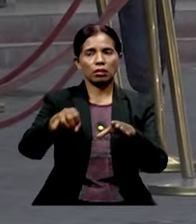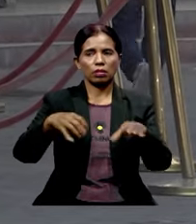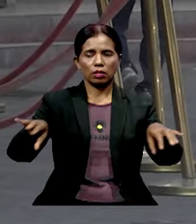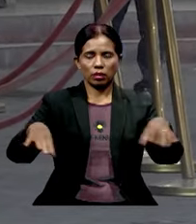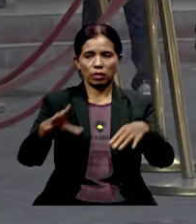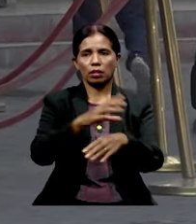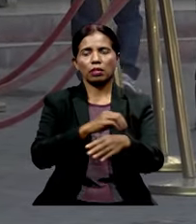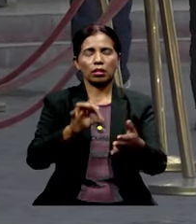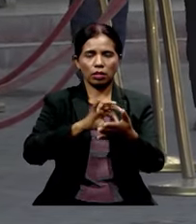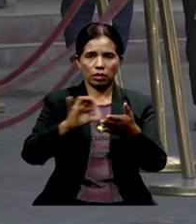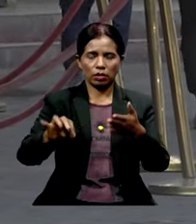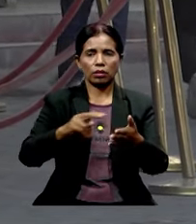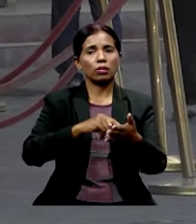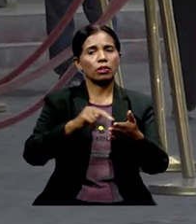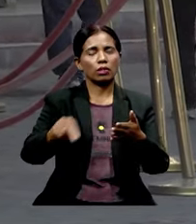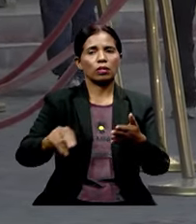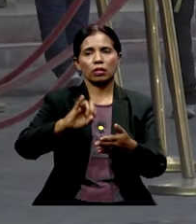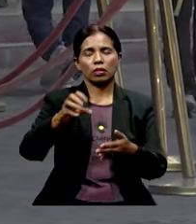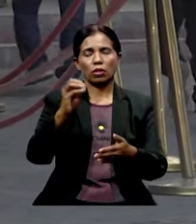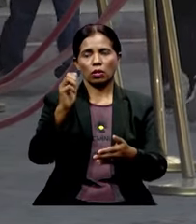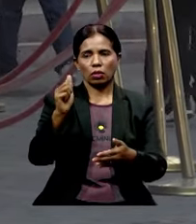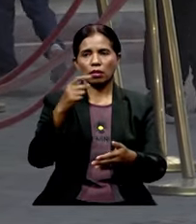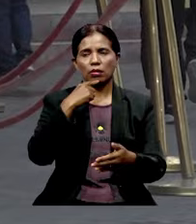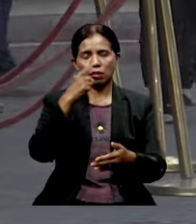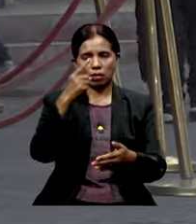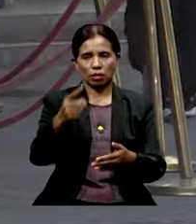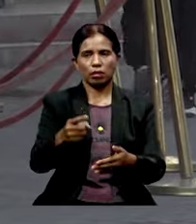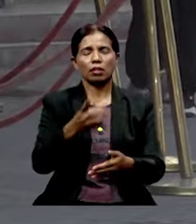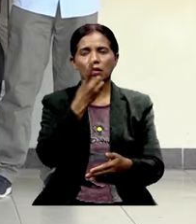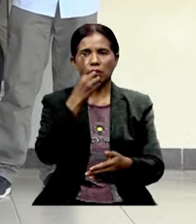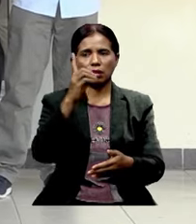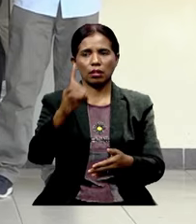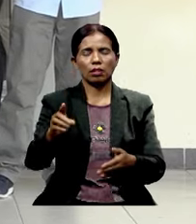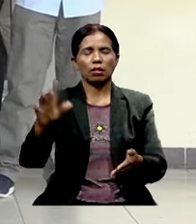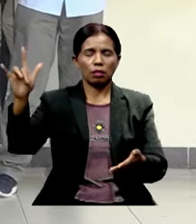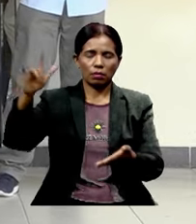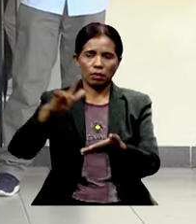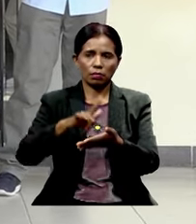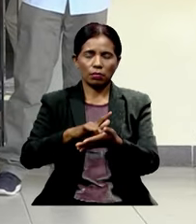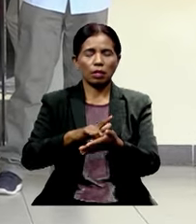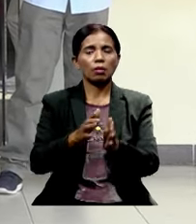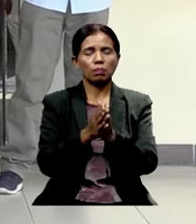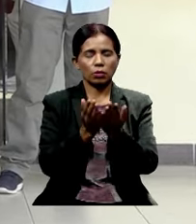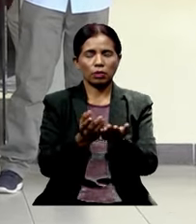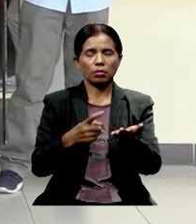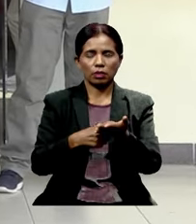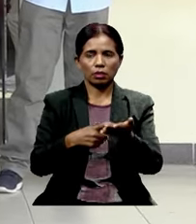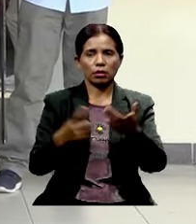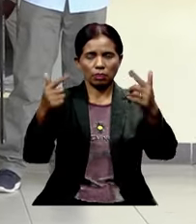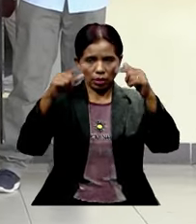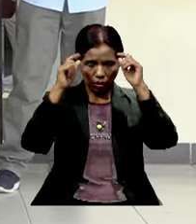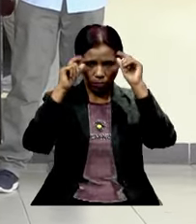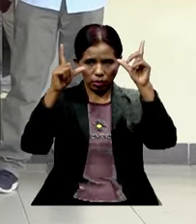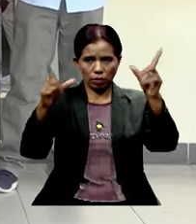serviço registro notariado João Fernando Martins Borges declara passaporte Rihun Sanulu Resinen se to